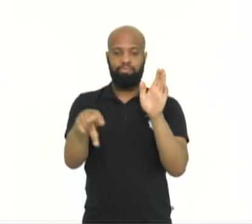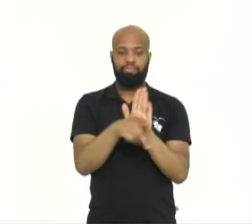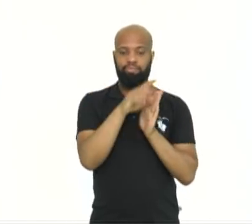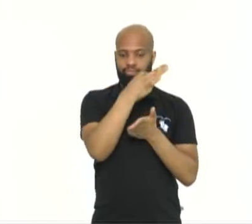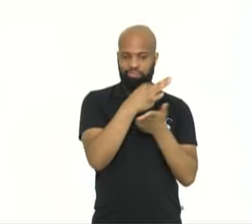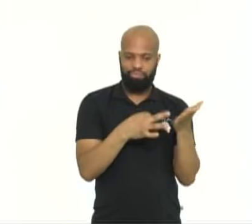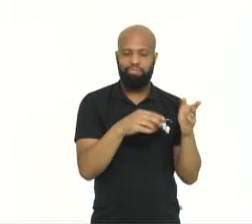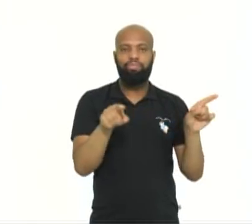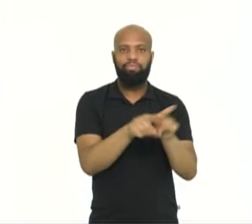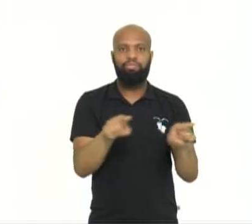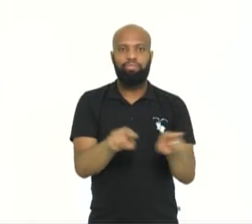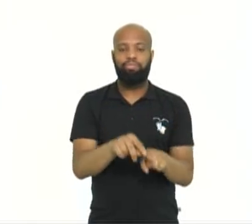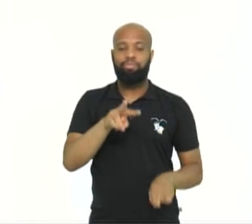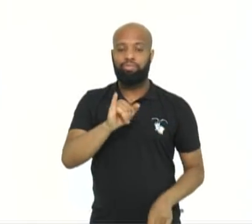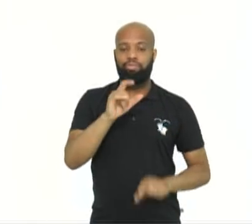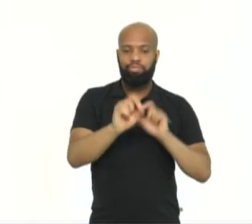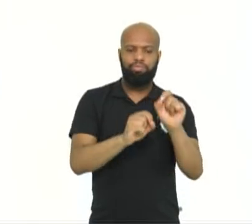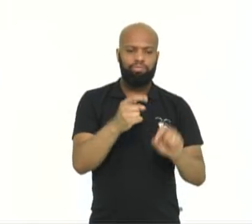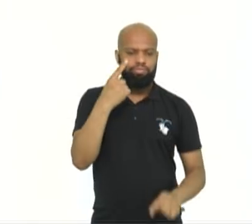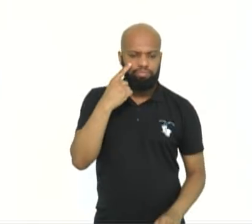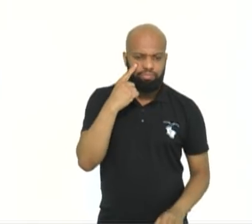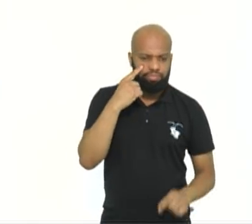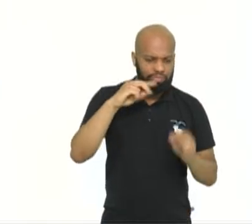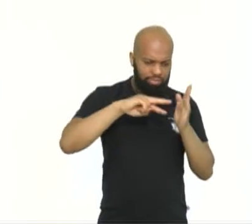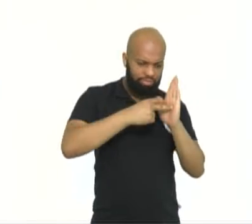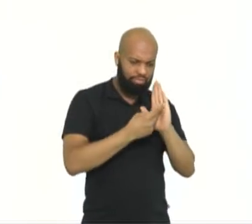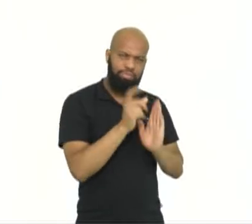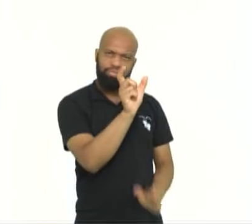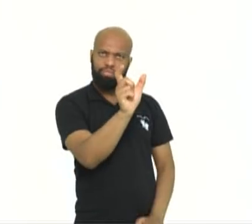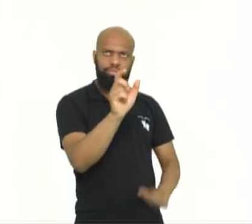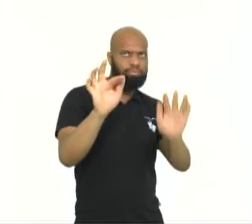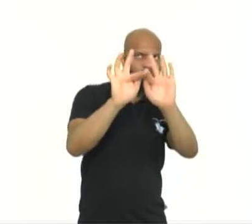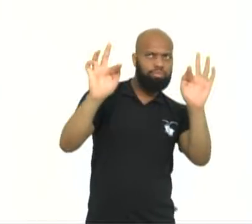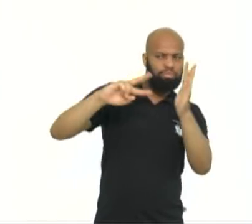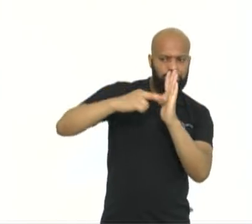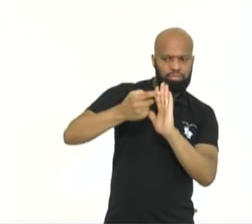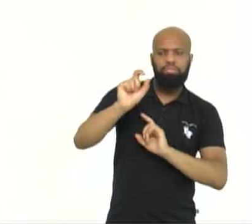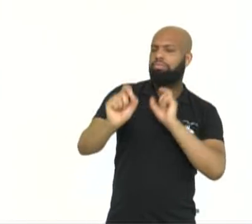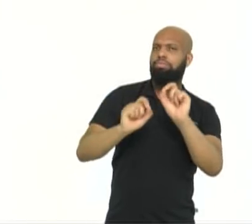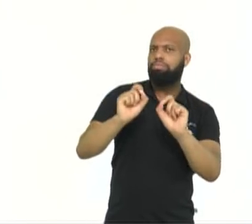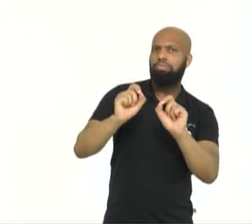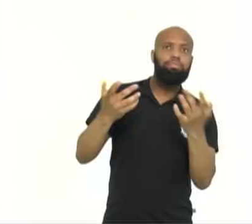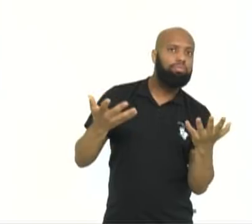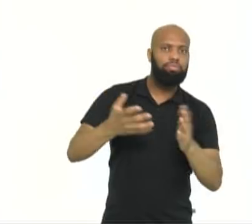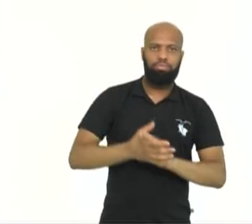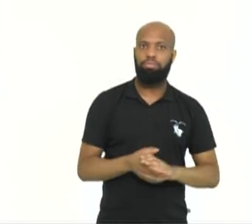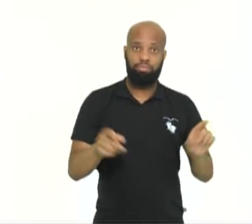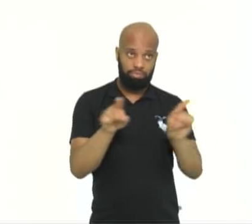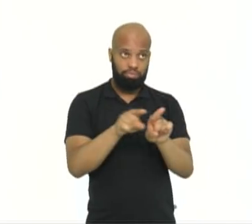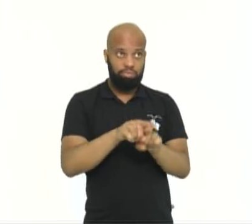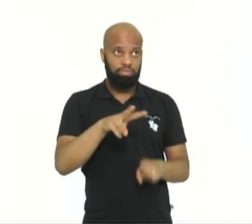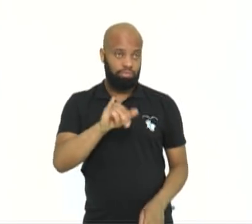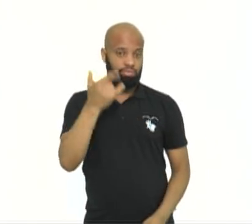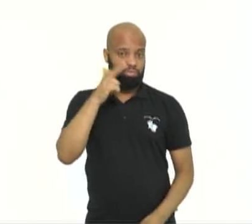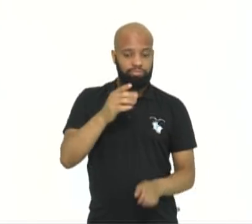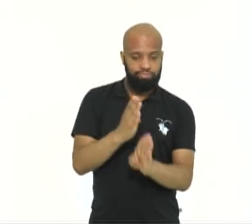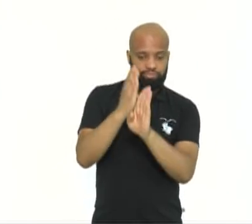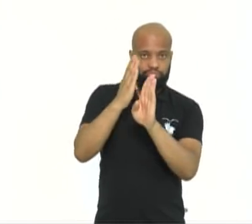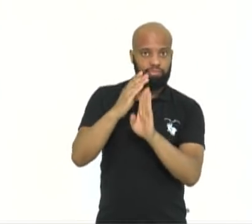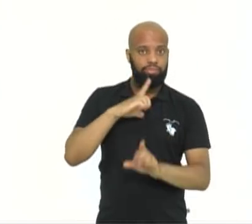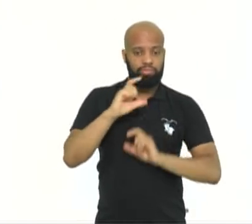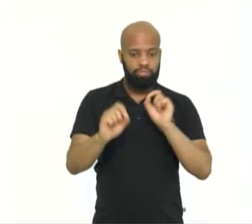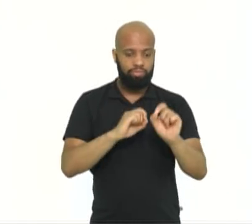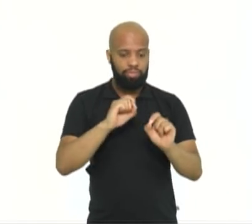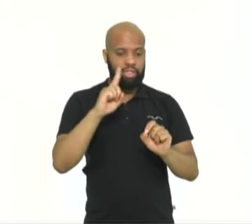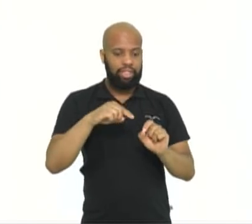texto, vamos inferir o sentido de uma palavra ou expressão que estiver presente neste texto e também vamos identificar